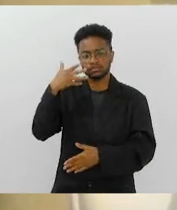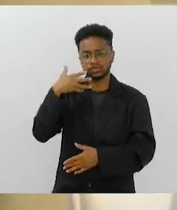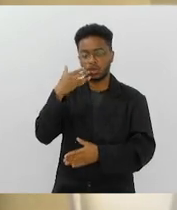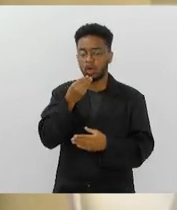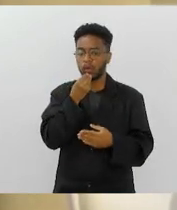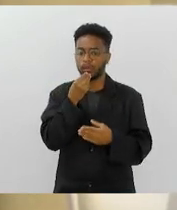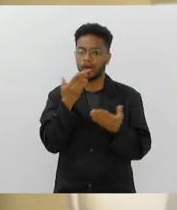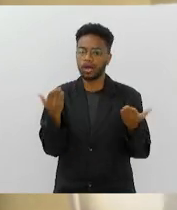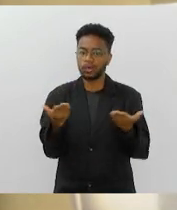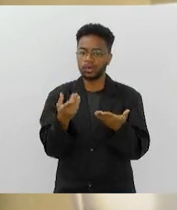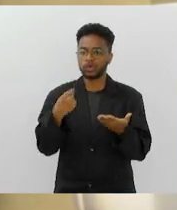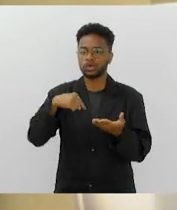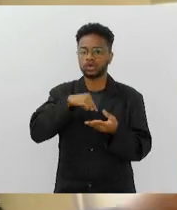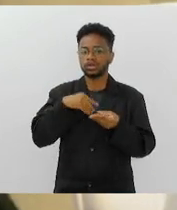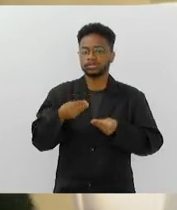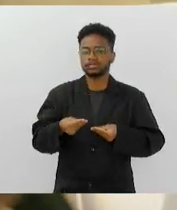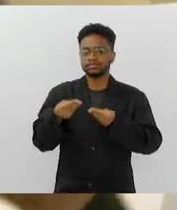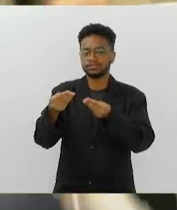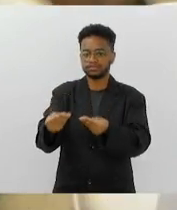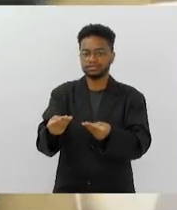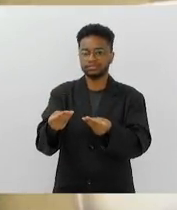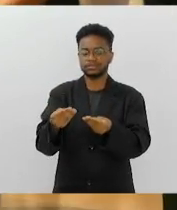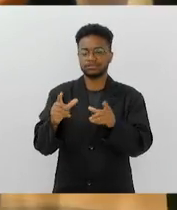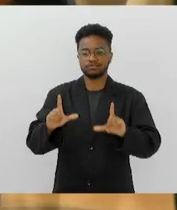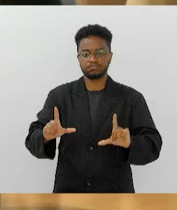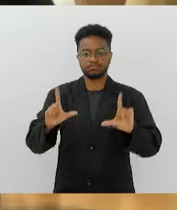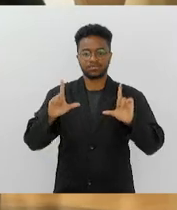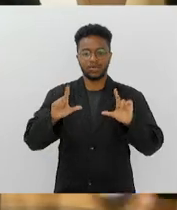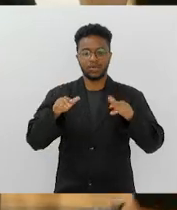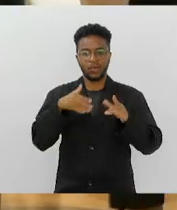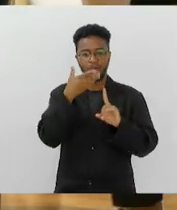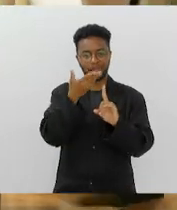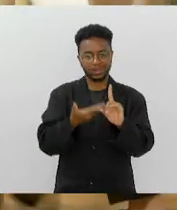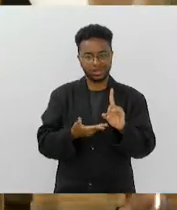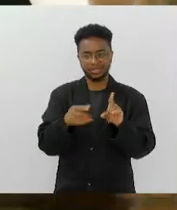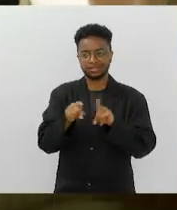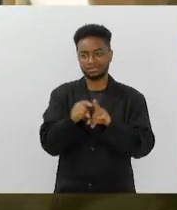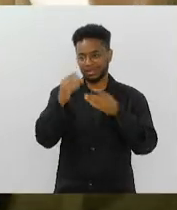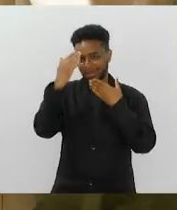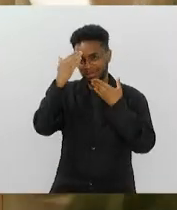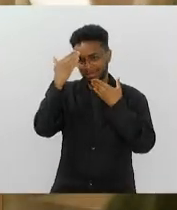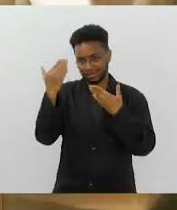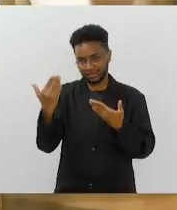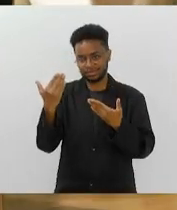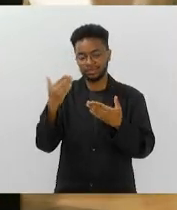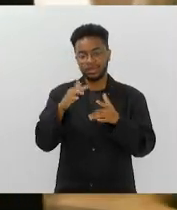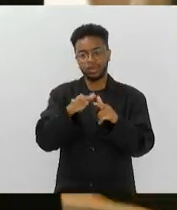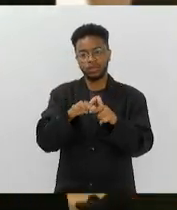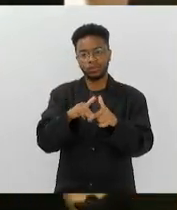gente vai entregar para vocês essa placa de homenagem e agradecimento